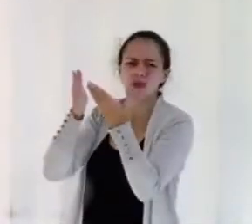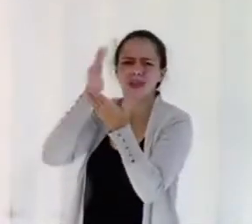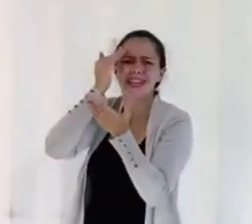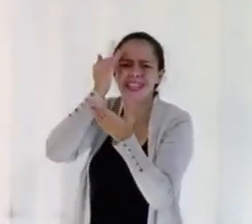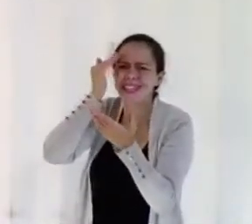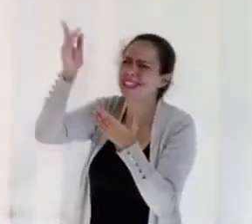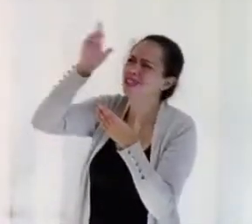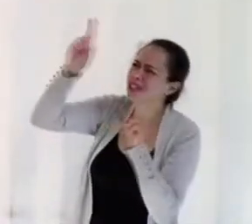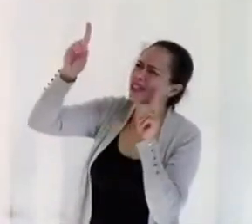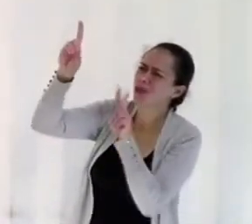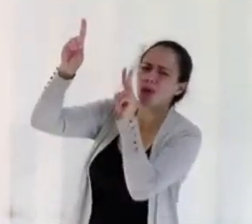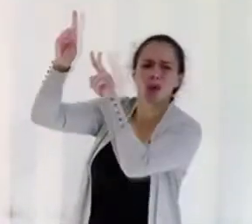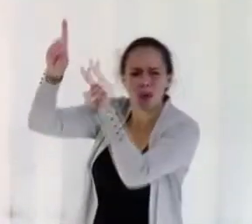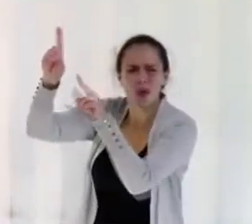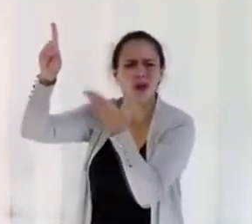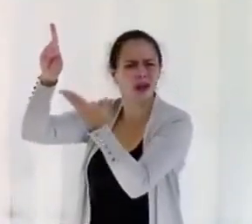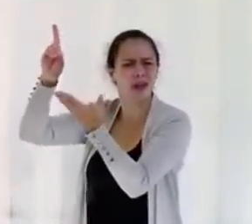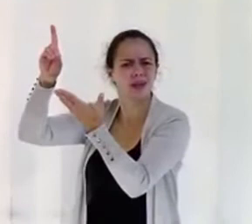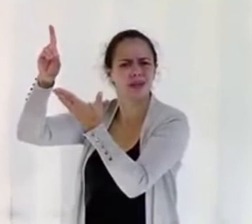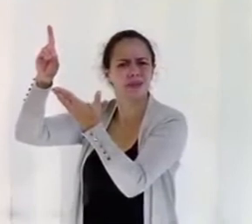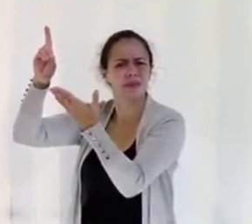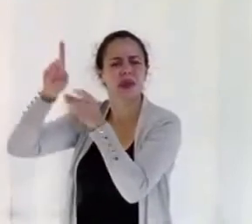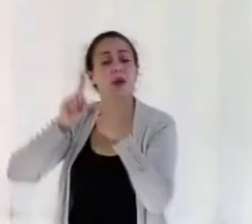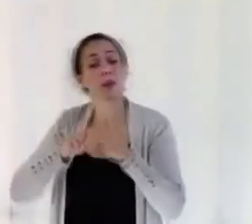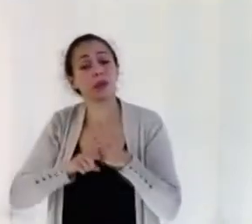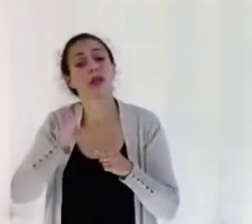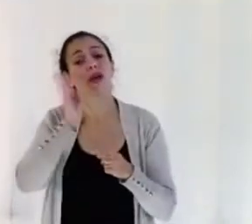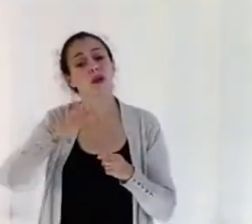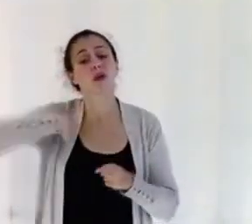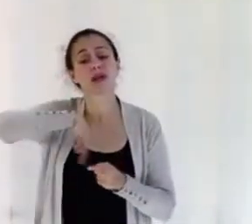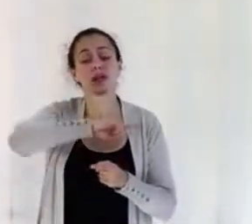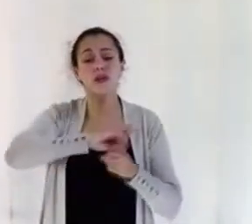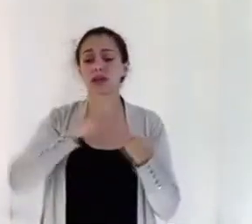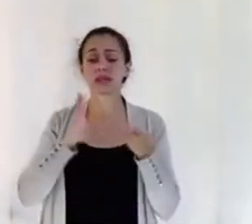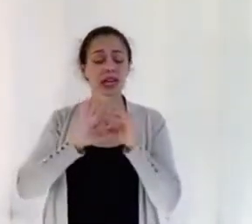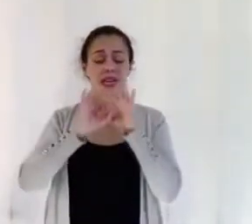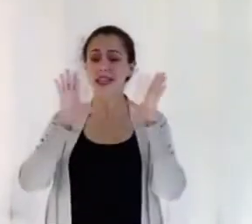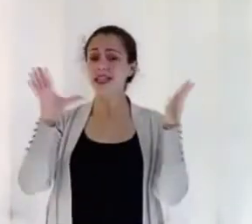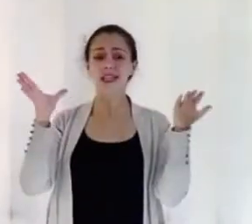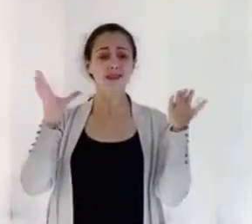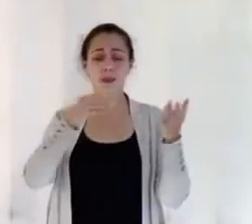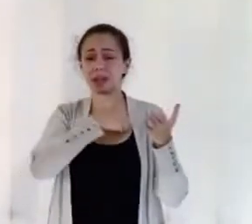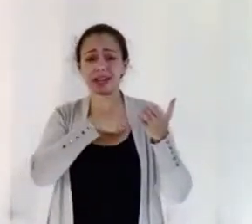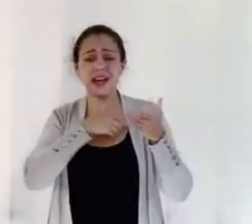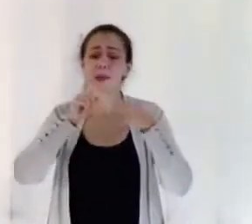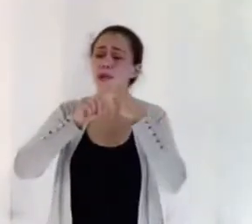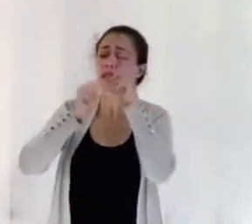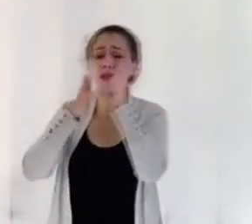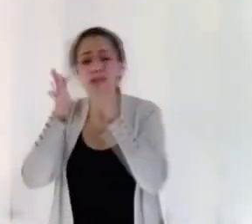nos leva a recebermos a plenitude da nossa salvação.